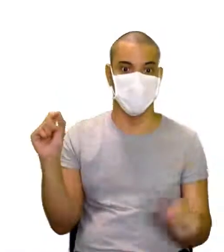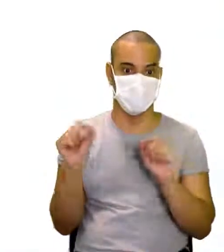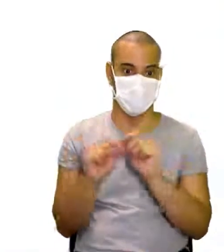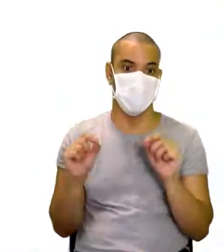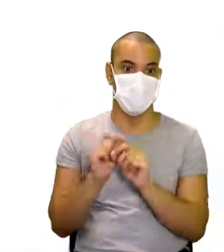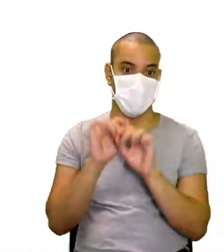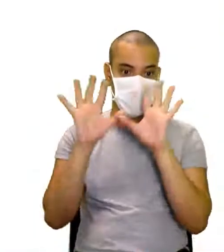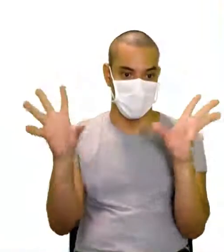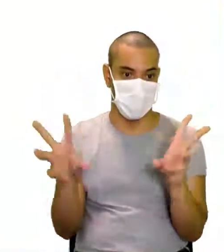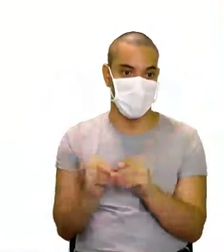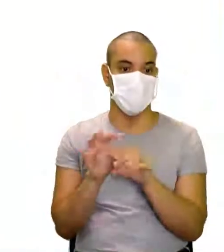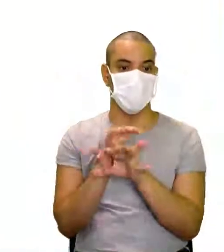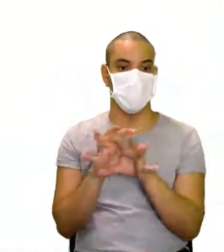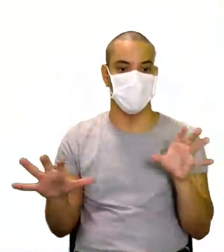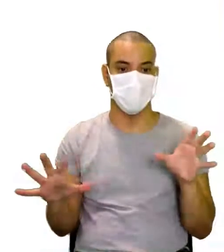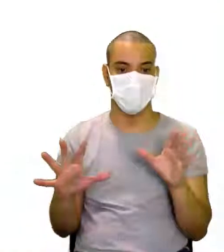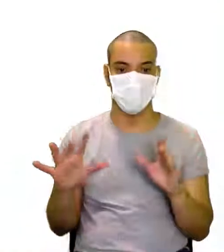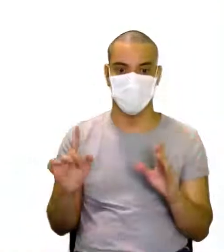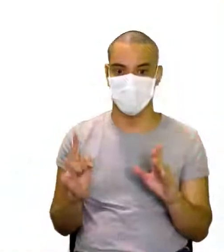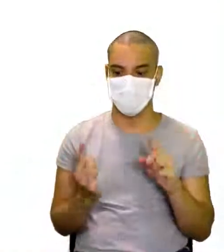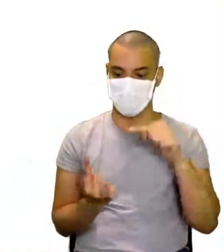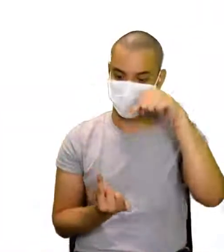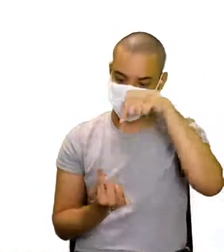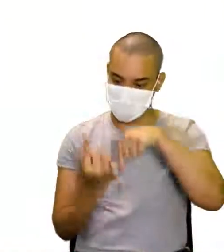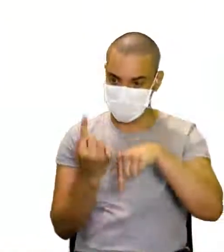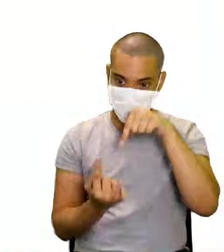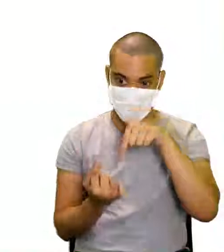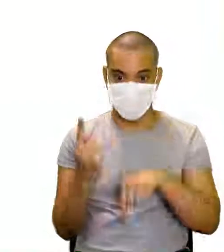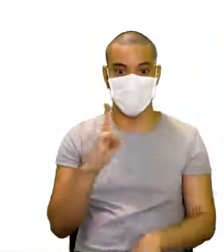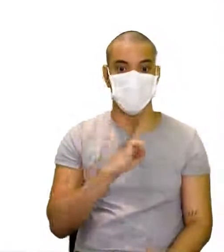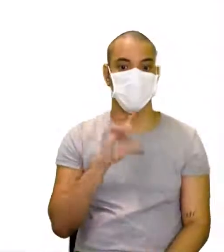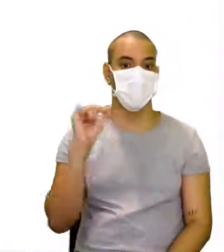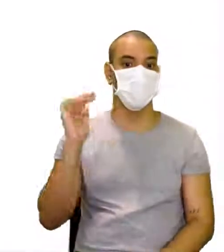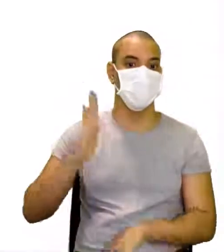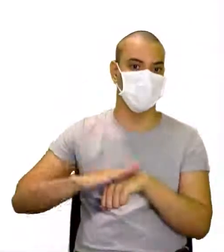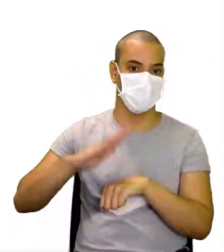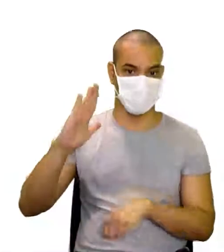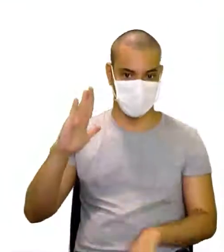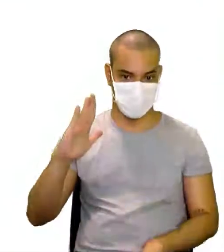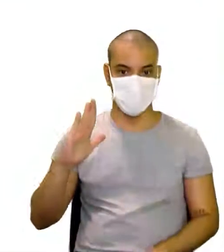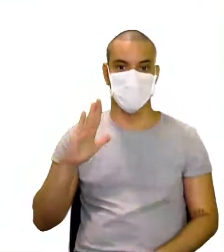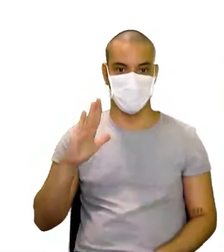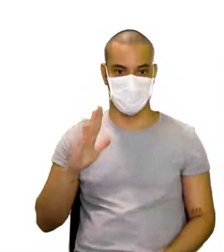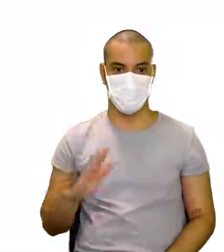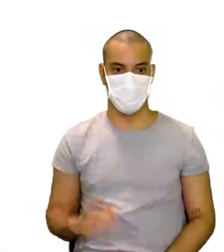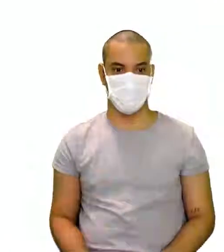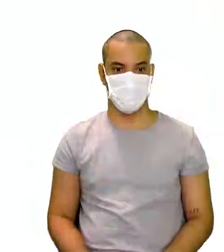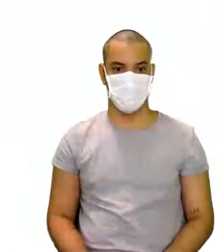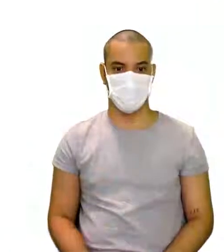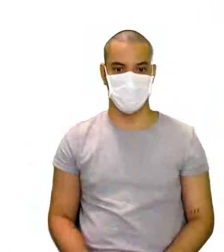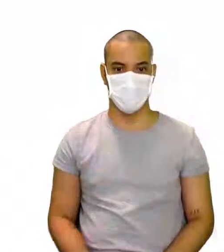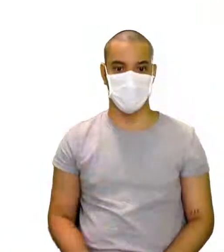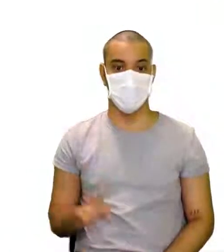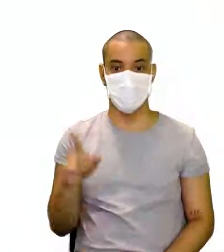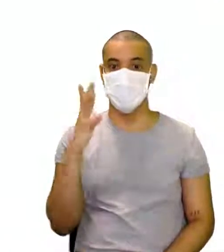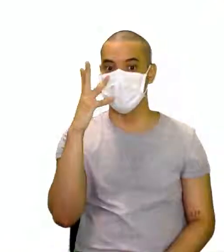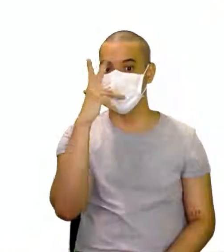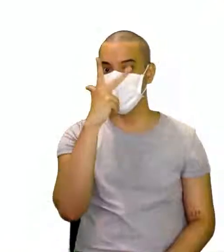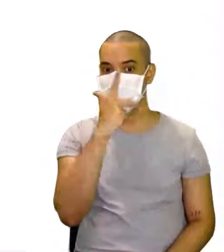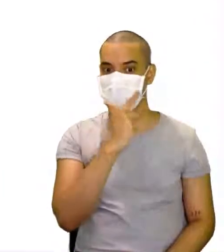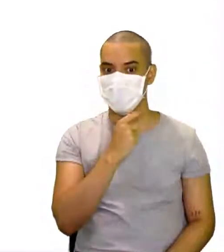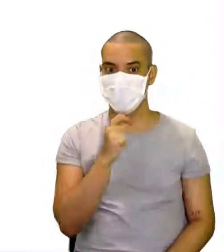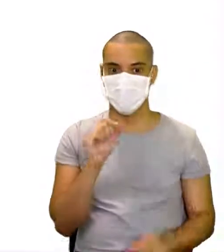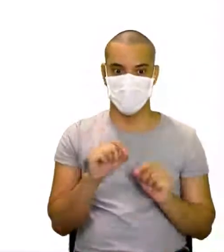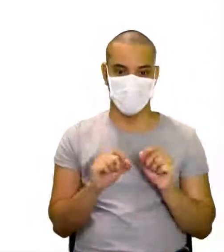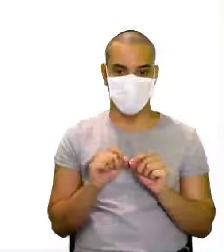forma aqui. E aqui nos polos, olha só, eles são mais intensos. E aqui, ó, que bonitinho que fica esse